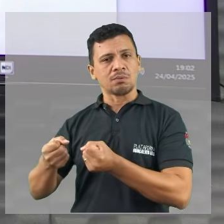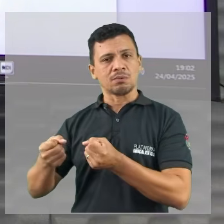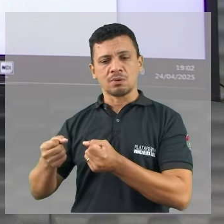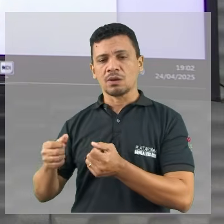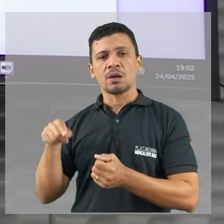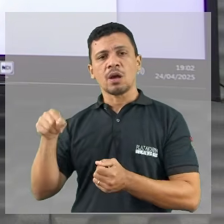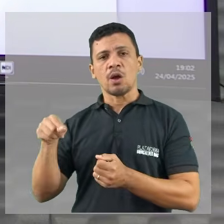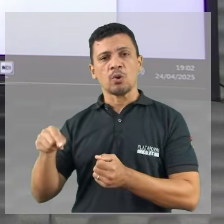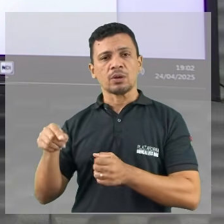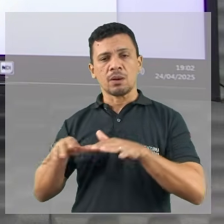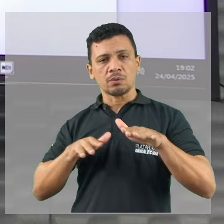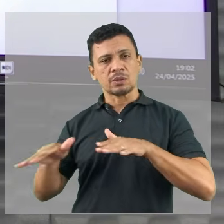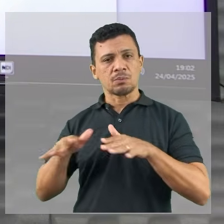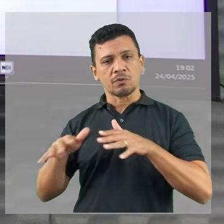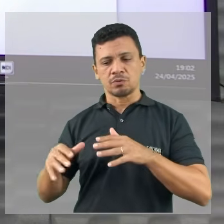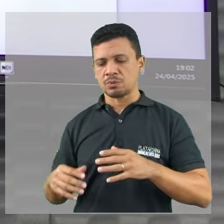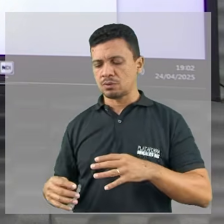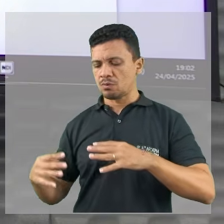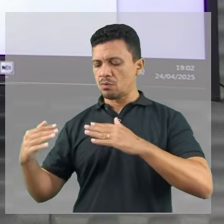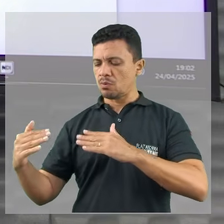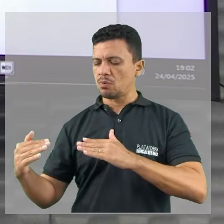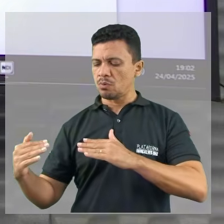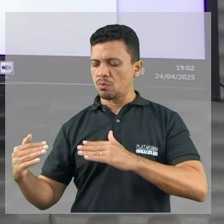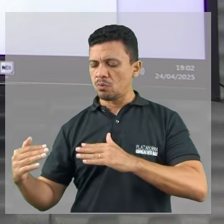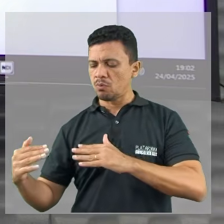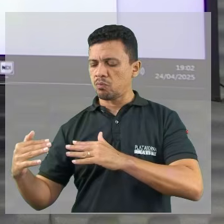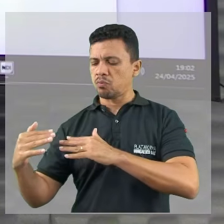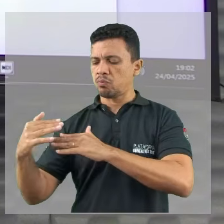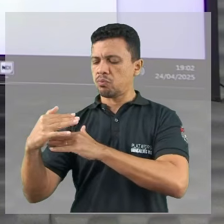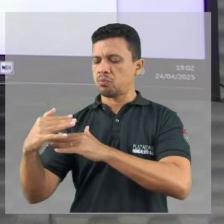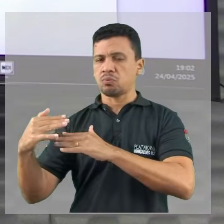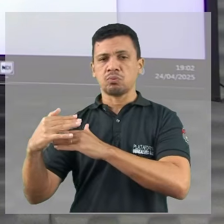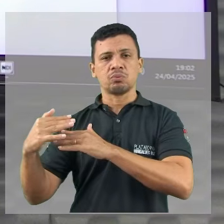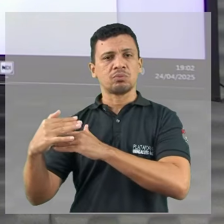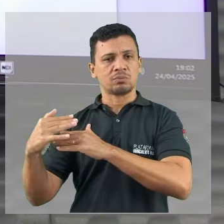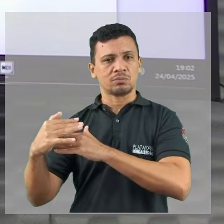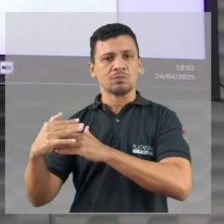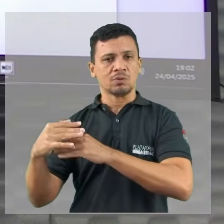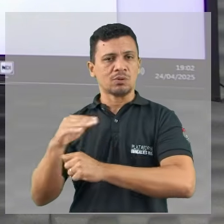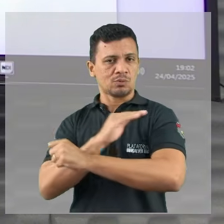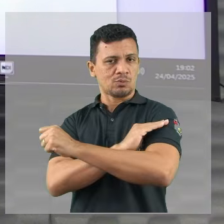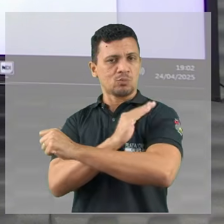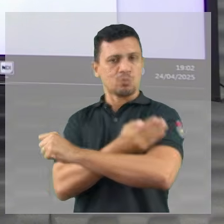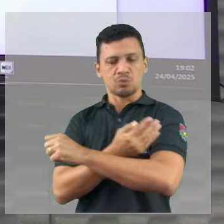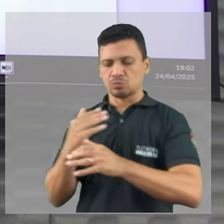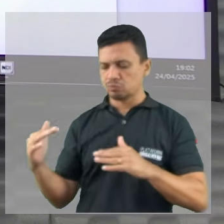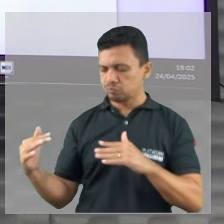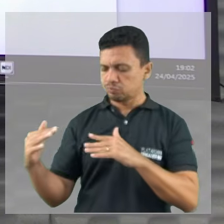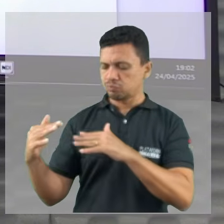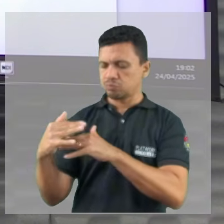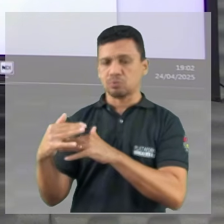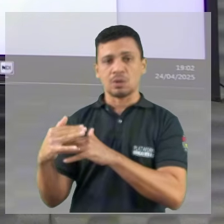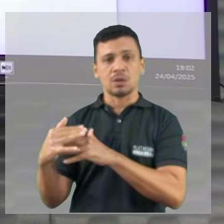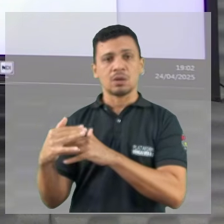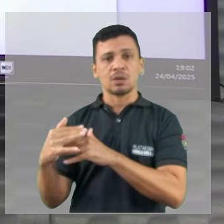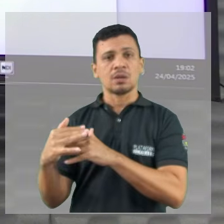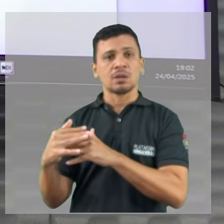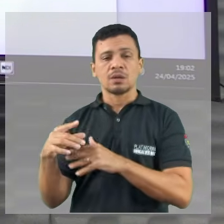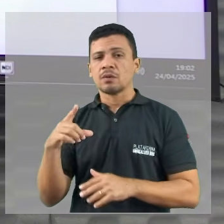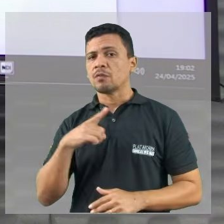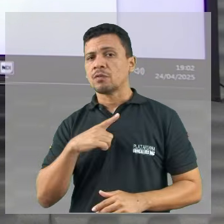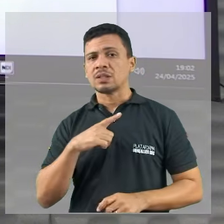essas proteínas se movimentam e fazem com que o músculo se encurte. Ele se encurtando, ele vai